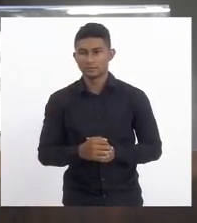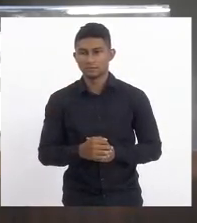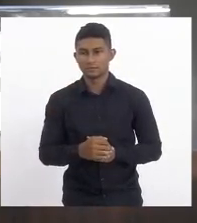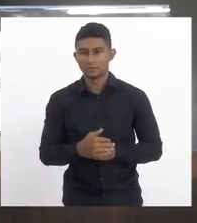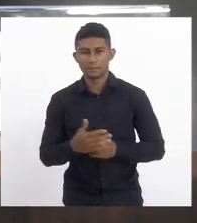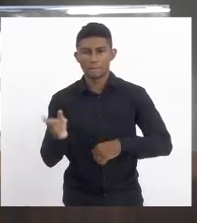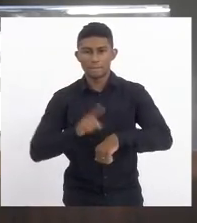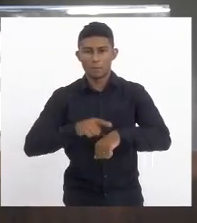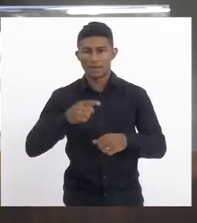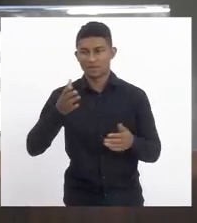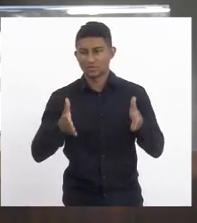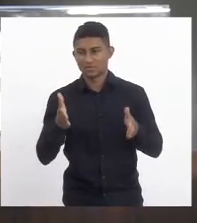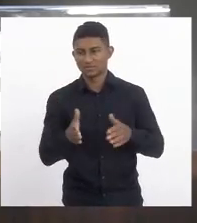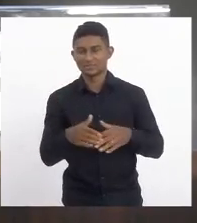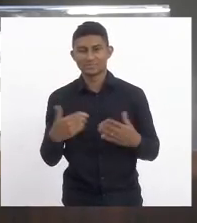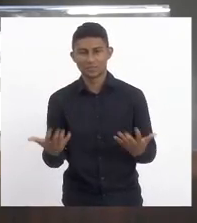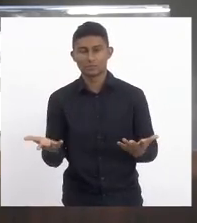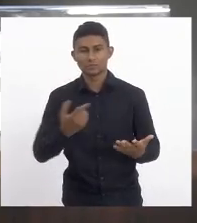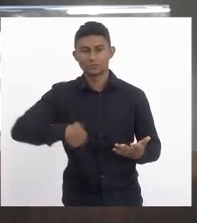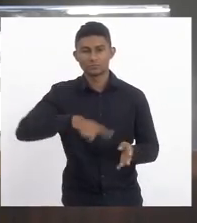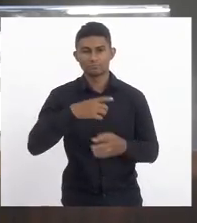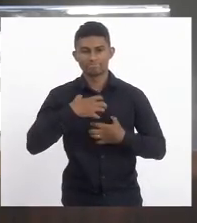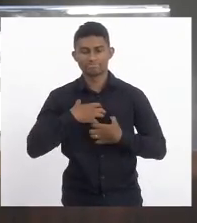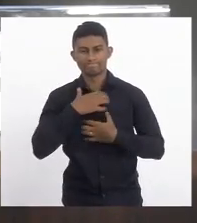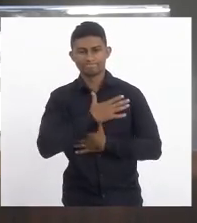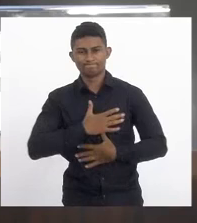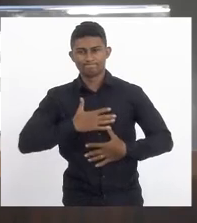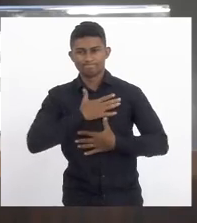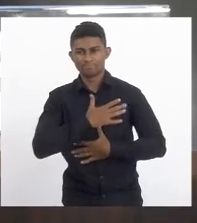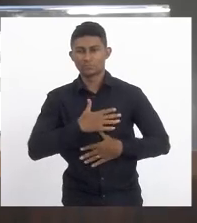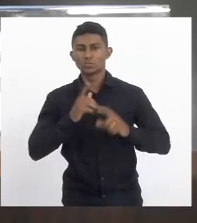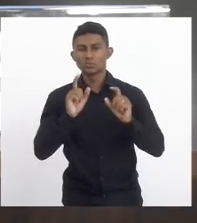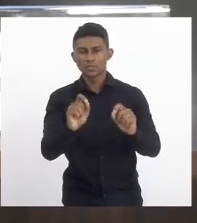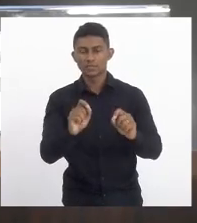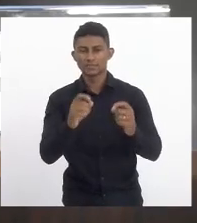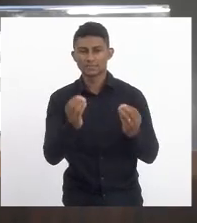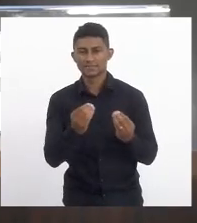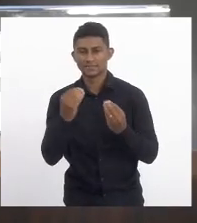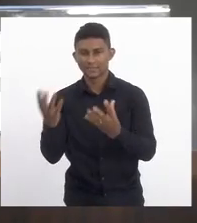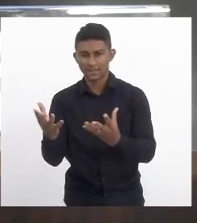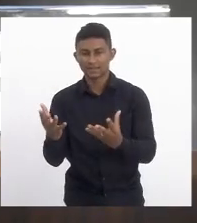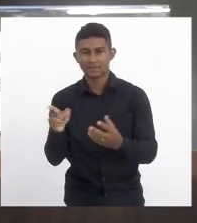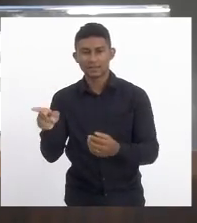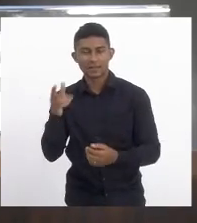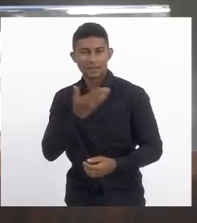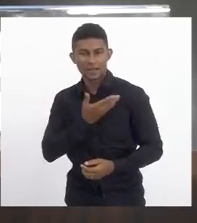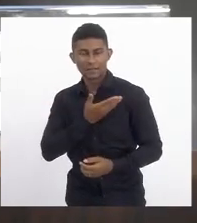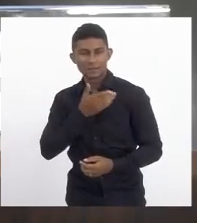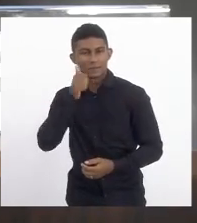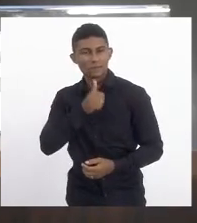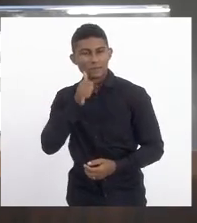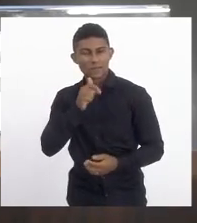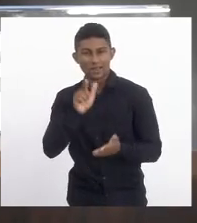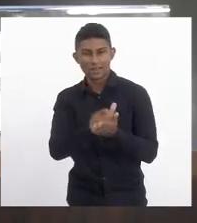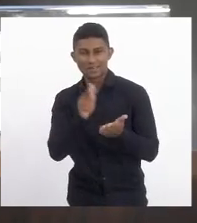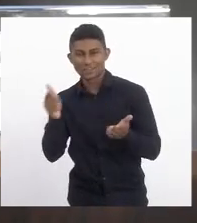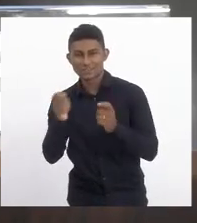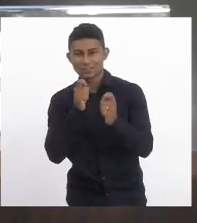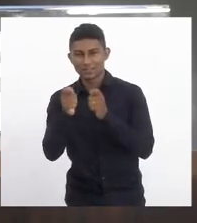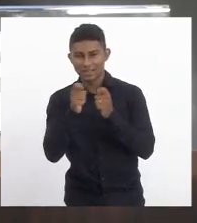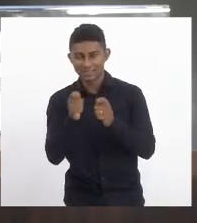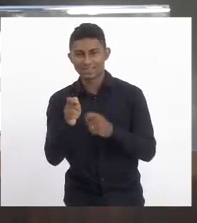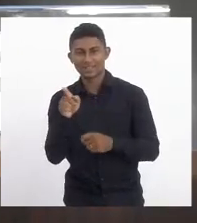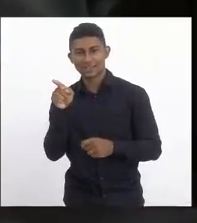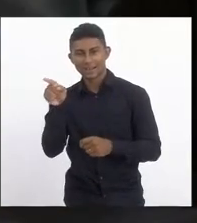esse momento. É uma grande satisfação para o Parlamento conceder à nossa querida amiga e jornalista Luzia Lacerda a Medalha